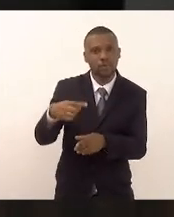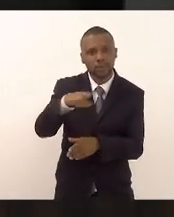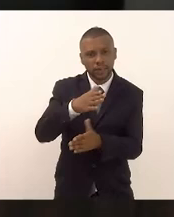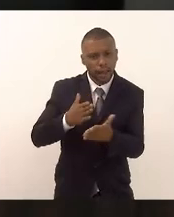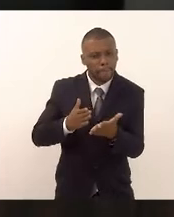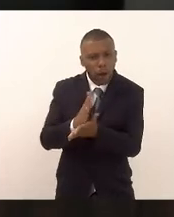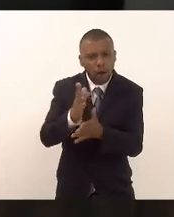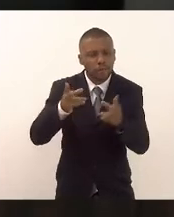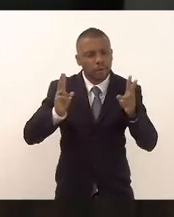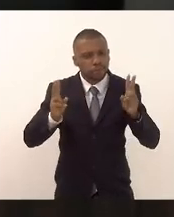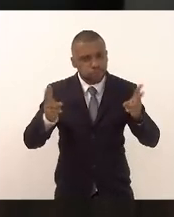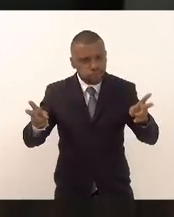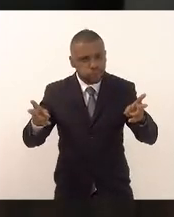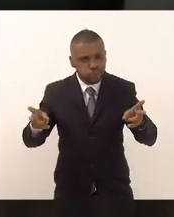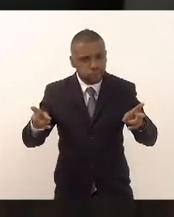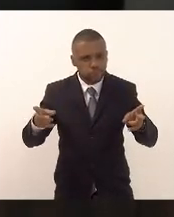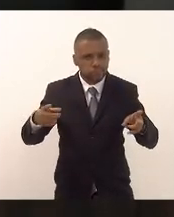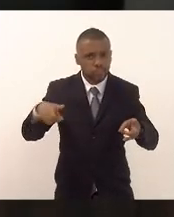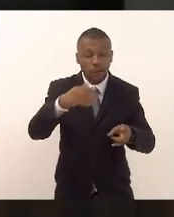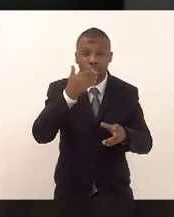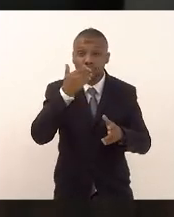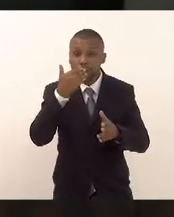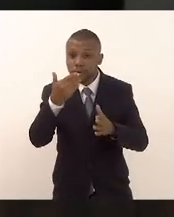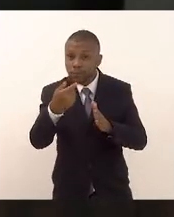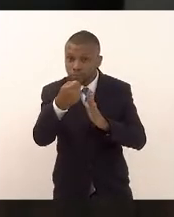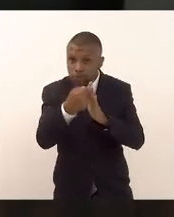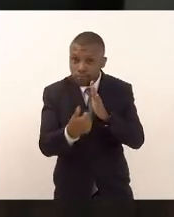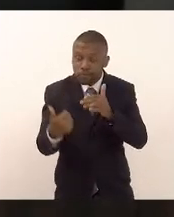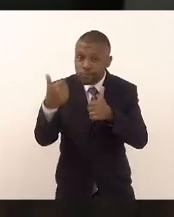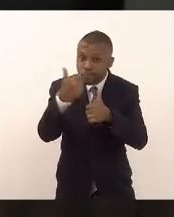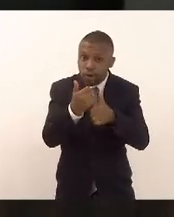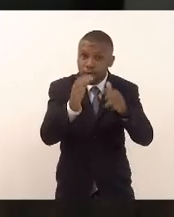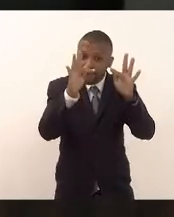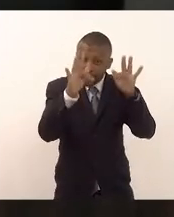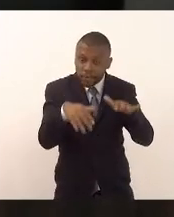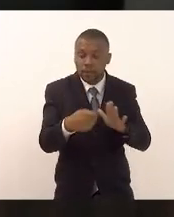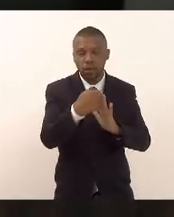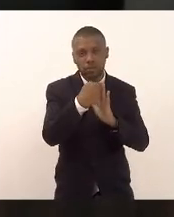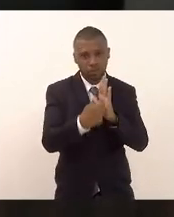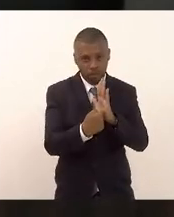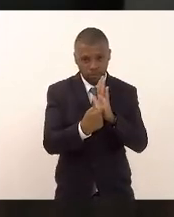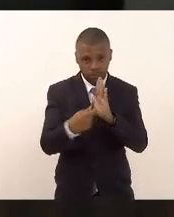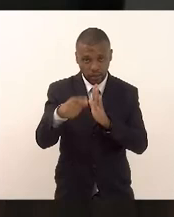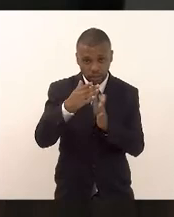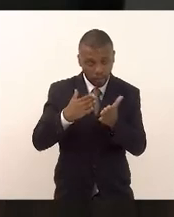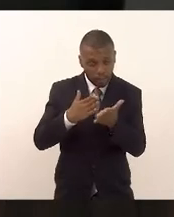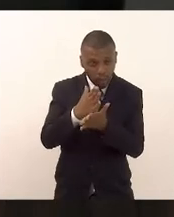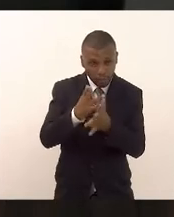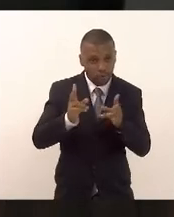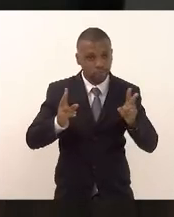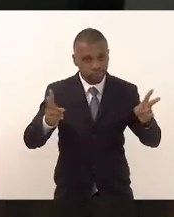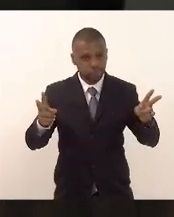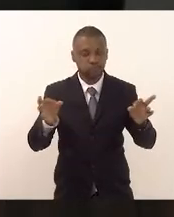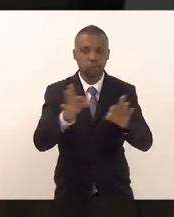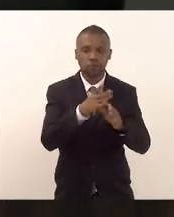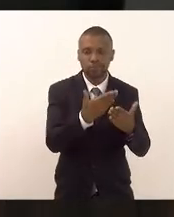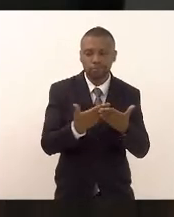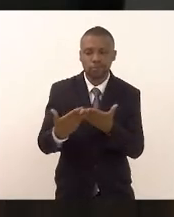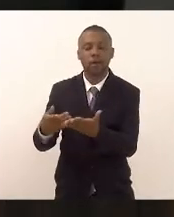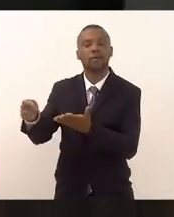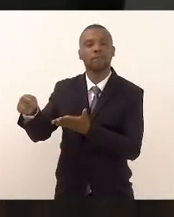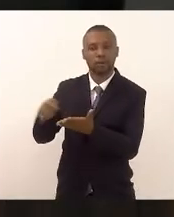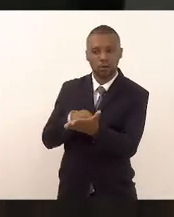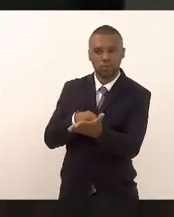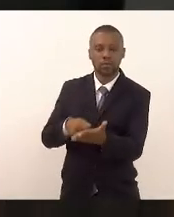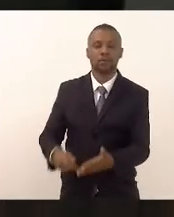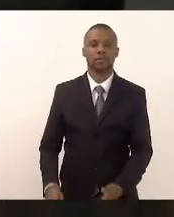há em votação, o substitutivo, com forma final de redação. Os senhores que aprovam, permaneçam como estão aprovados, vai ao